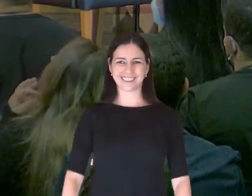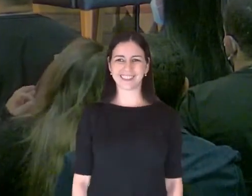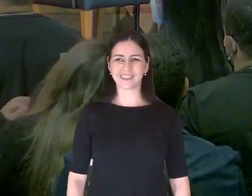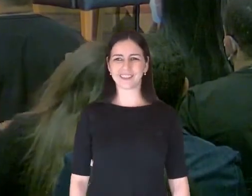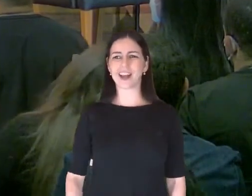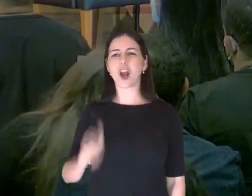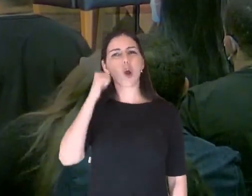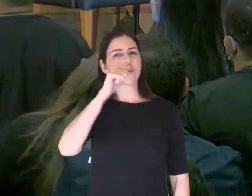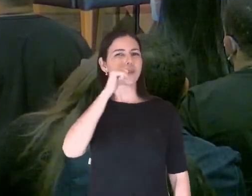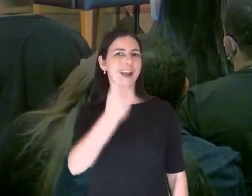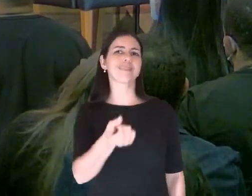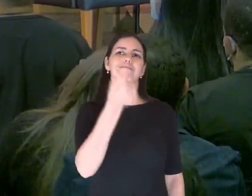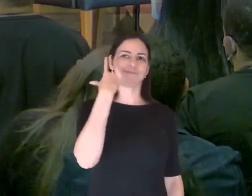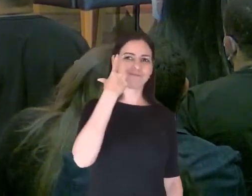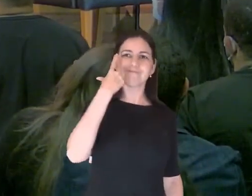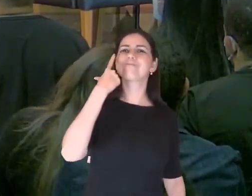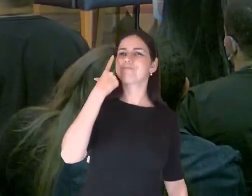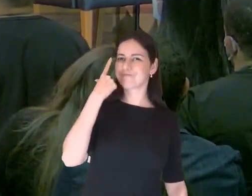Mulher esquisita.